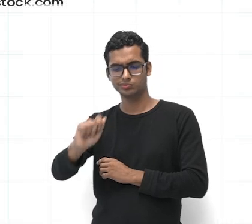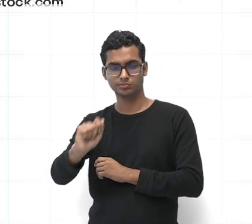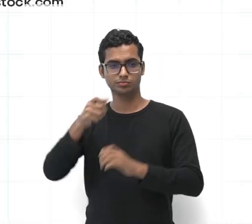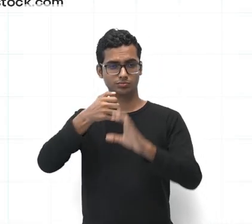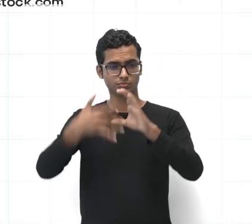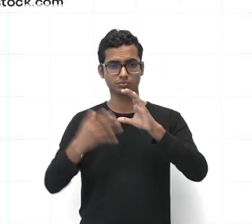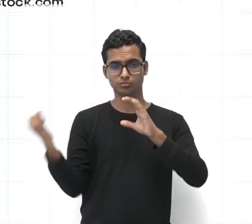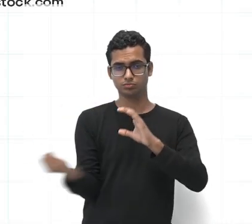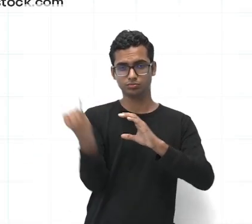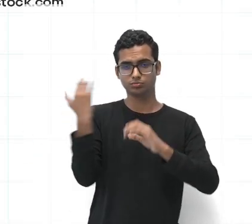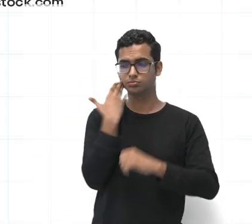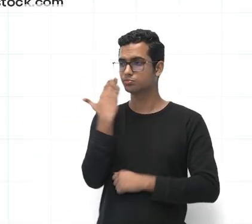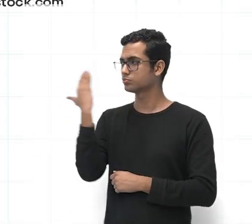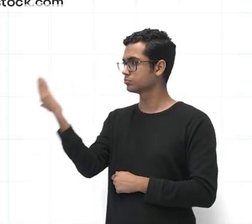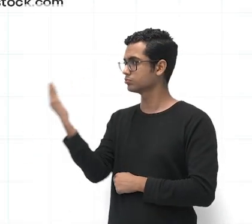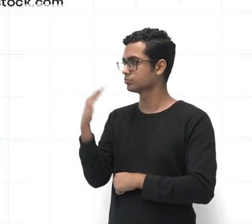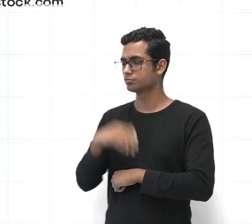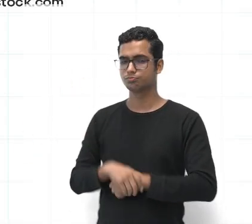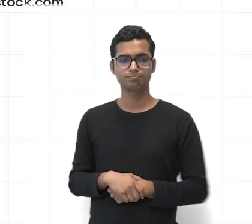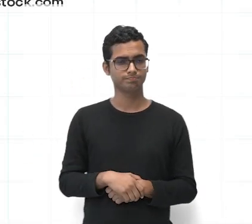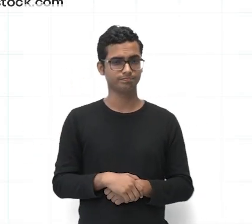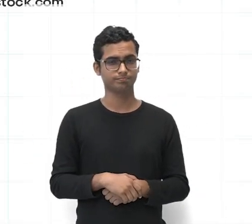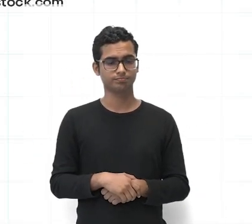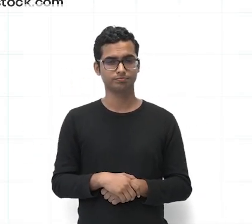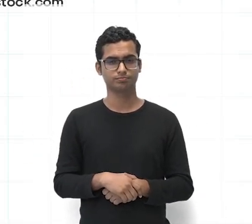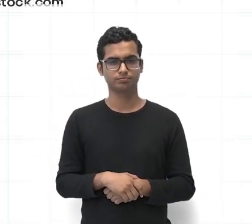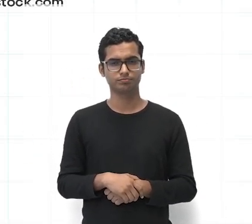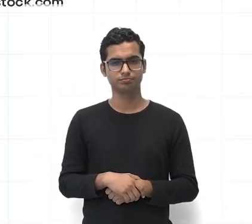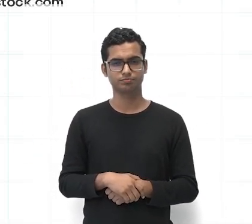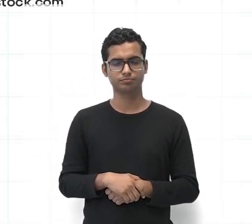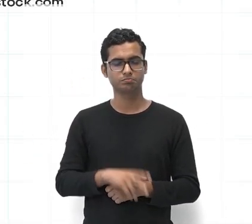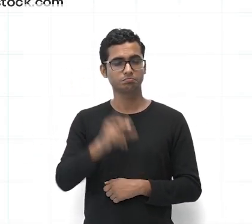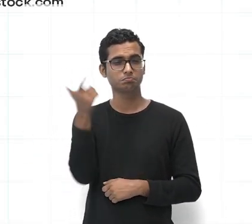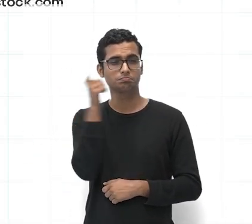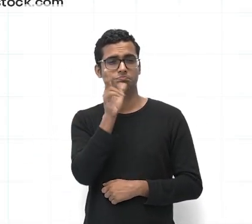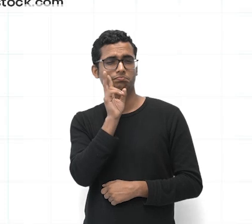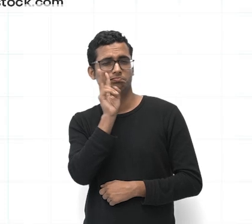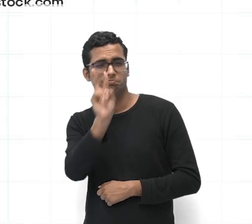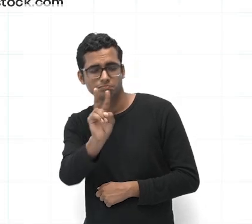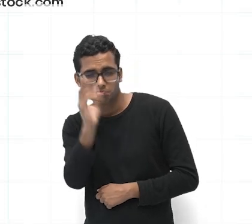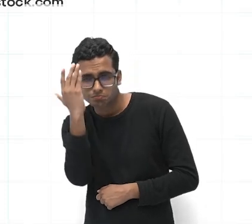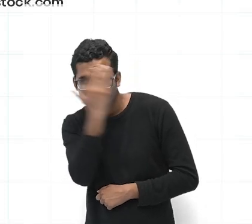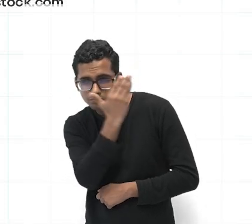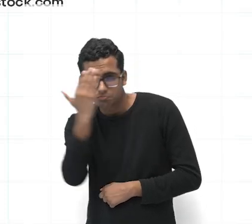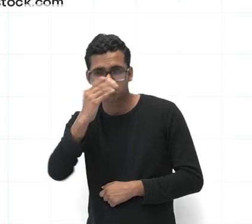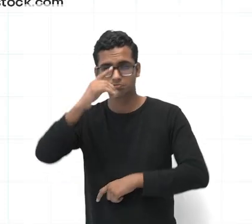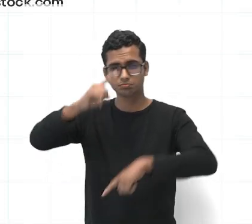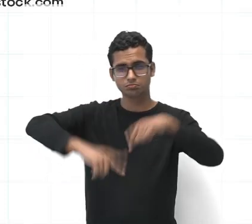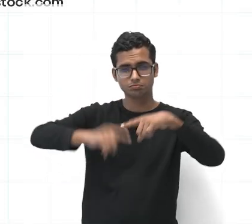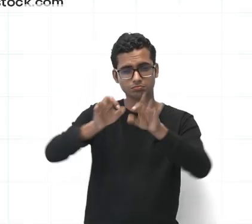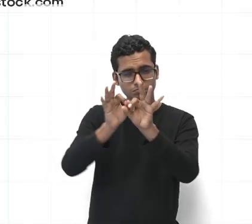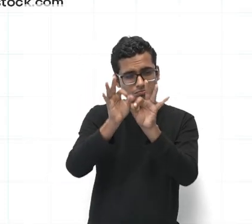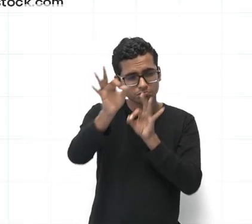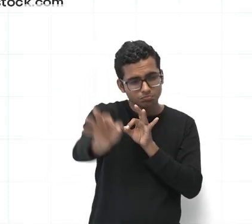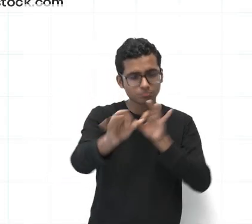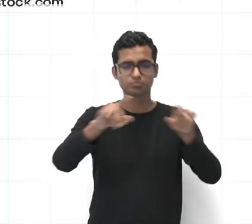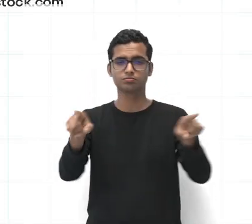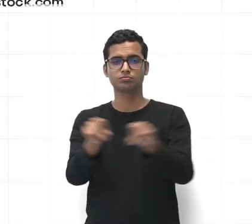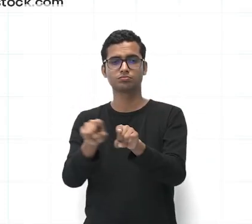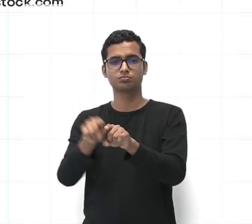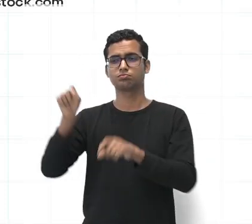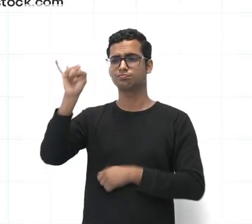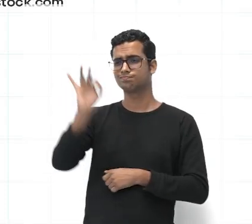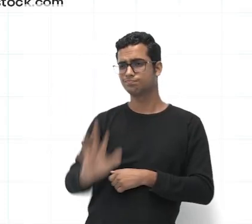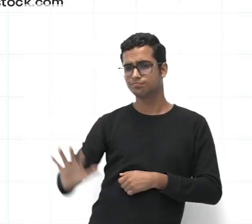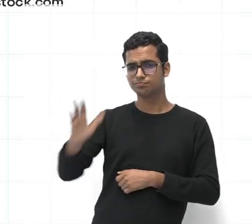miopia, para quem tem esse problema, é a dificuldade de enxergar objetos distantes Então, a